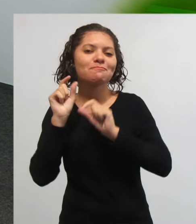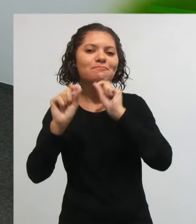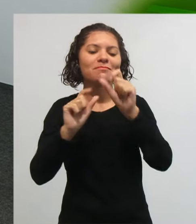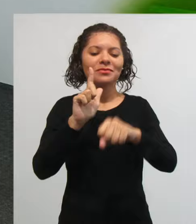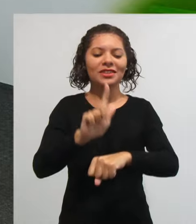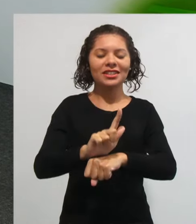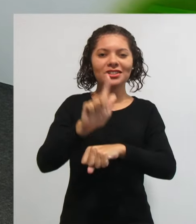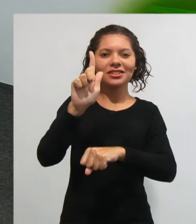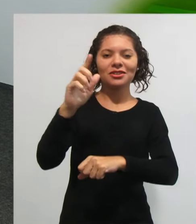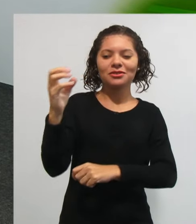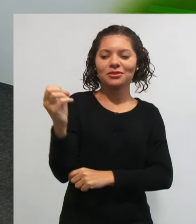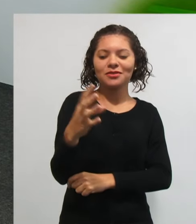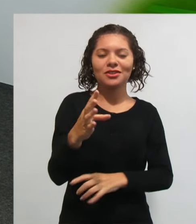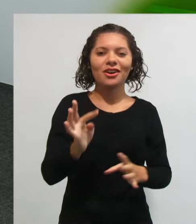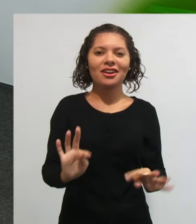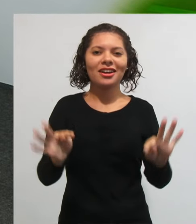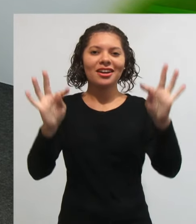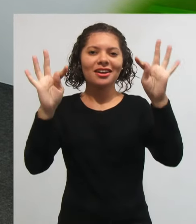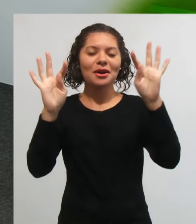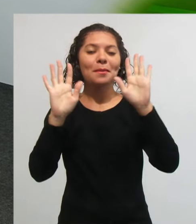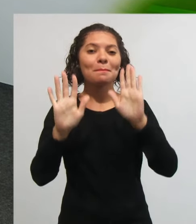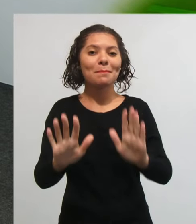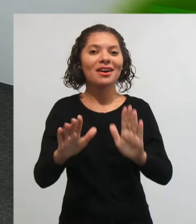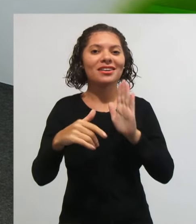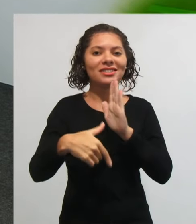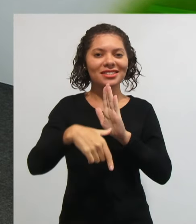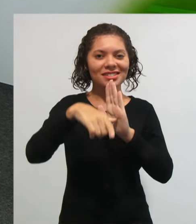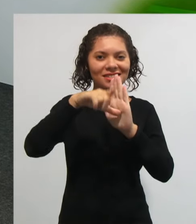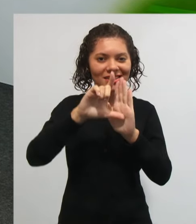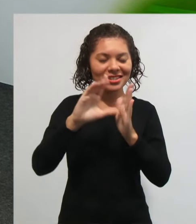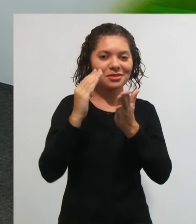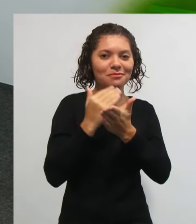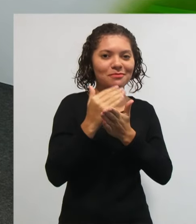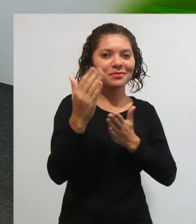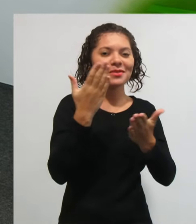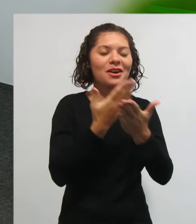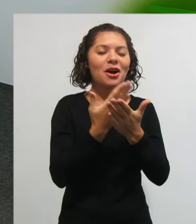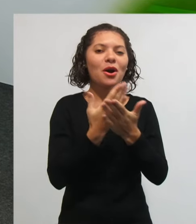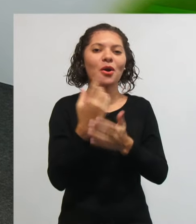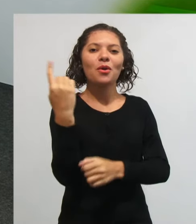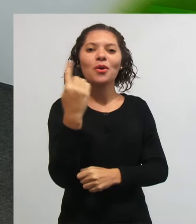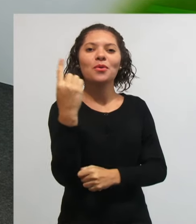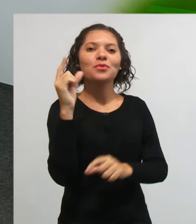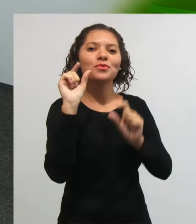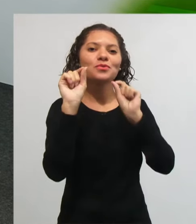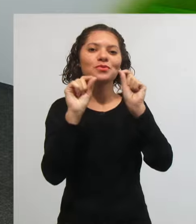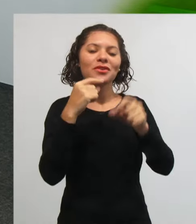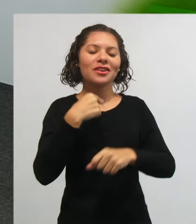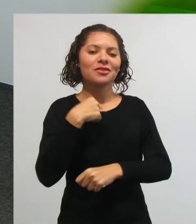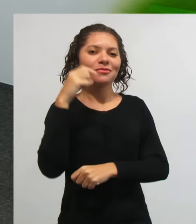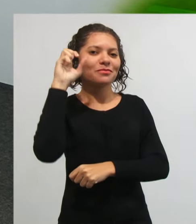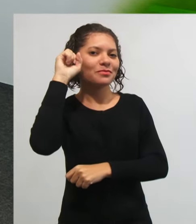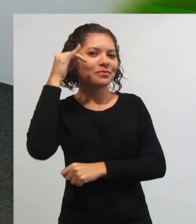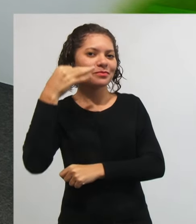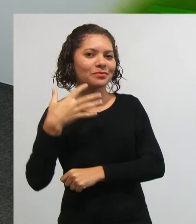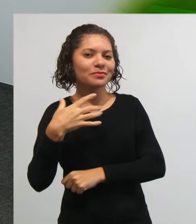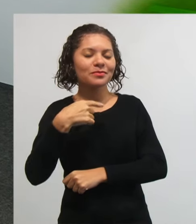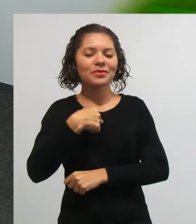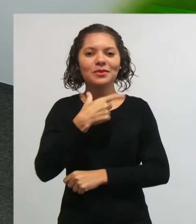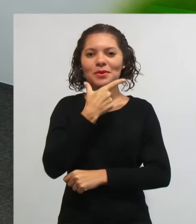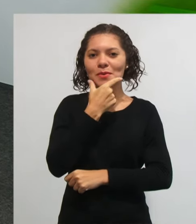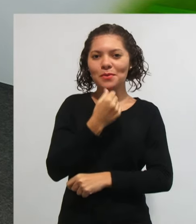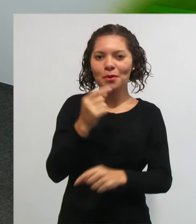Antes de nós iniciarmos aqui a nossa aula de número um eu gostaria de realizar a minha Audi descrição Eu sou um homem de olhos